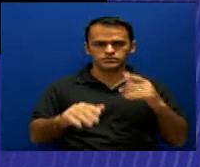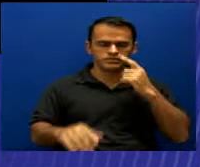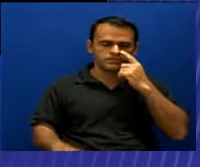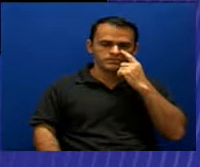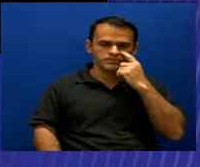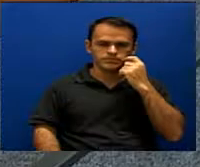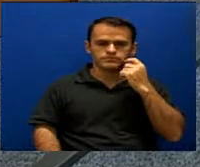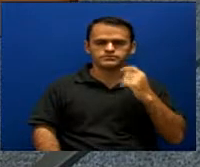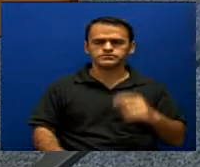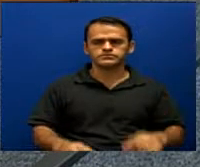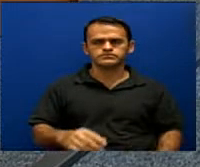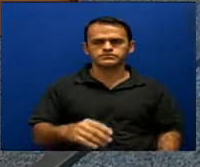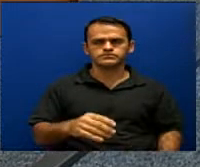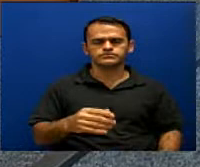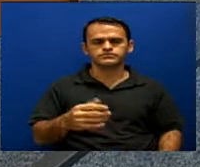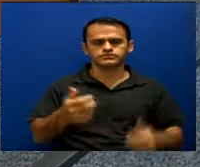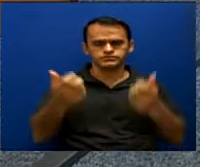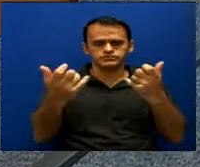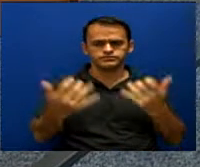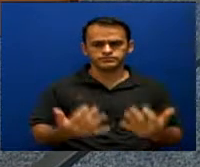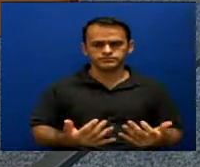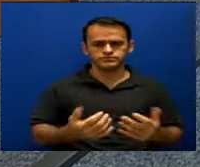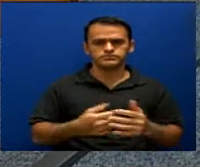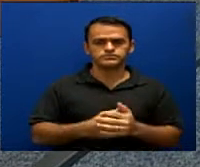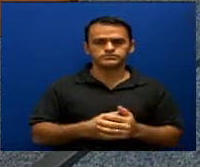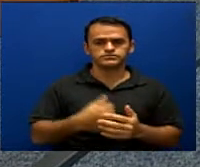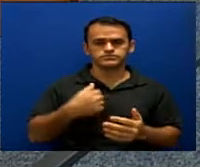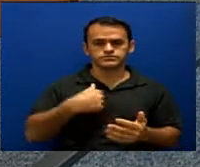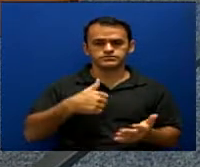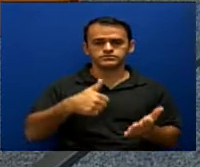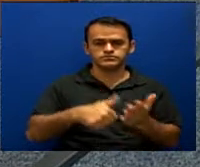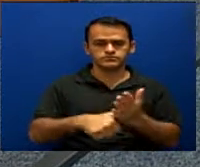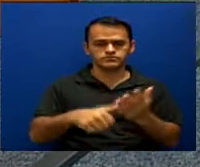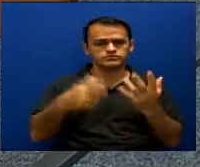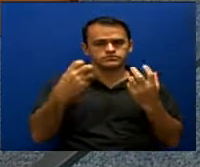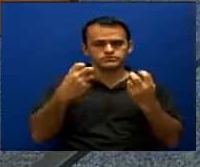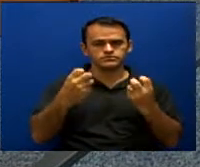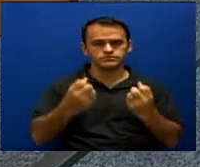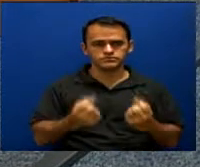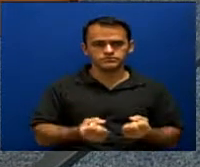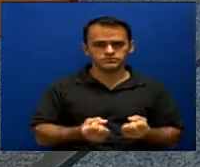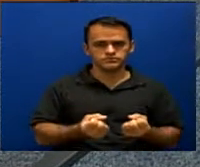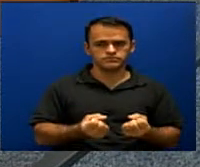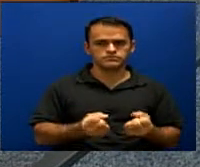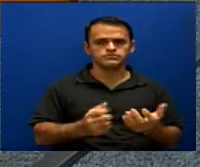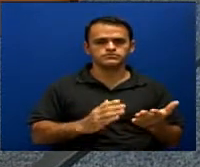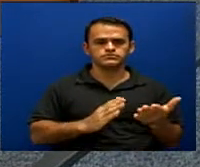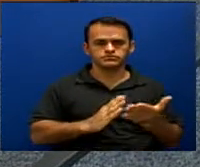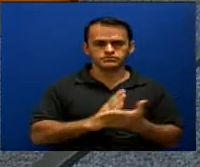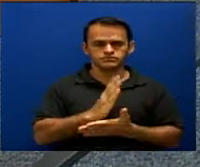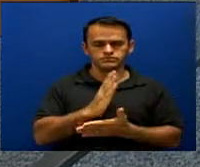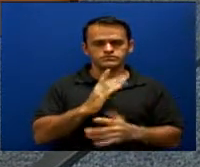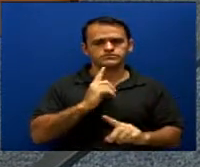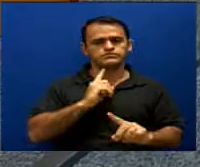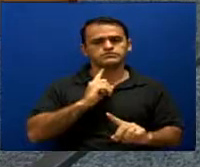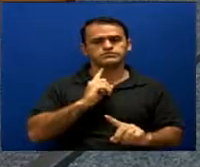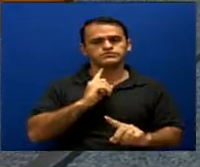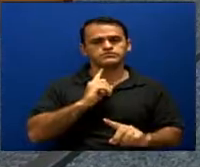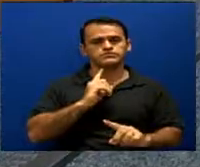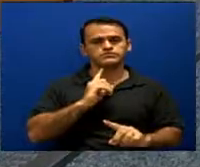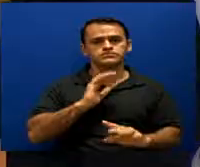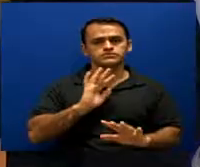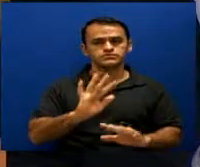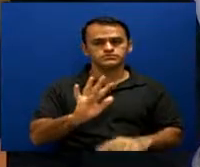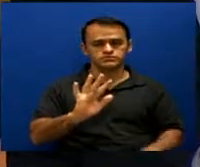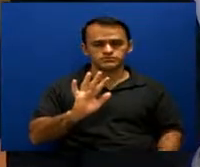para fazer uma justificativa do meu voto. Só defender eu votei sim uma. Nas emendas. Pela aprovação? Pela aprovação, porém, a